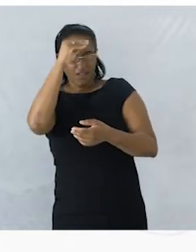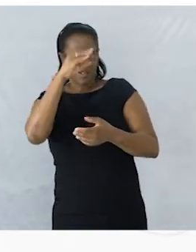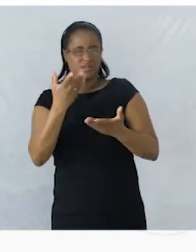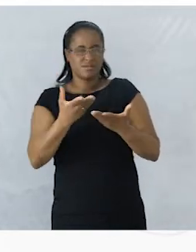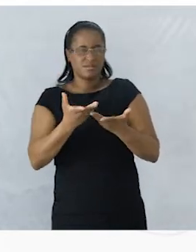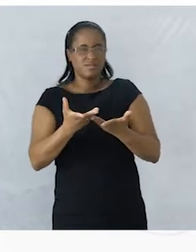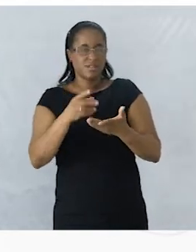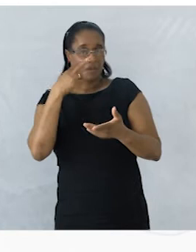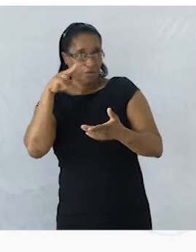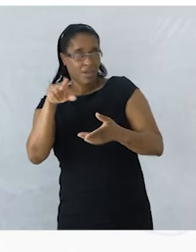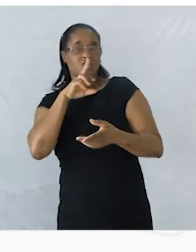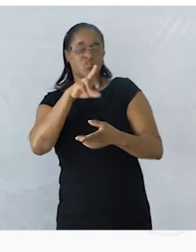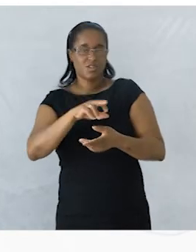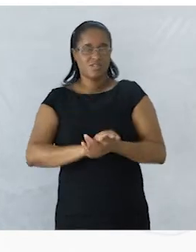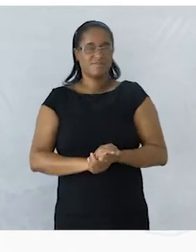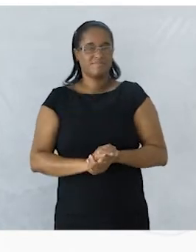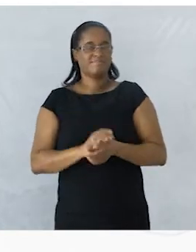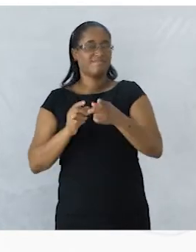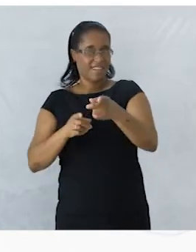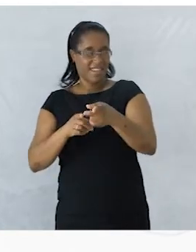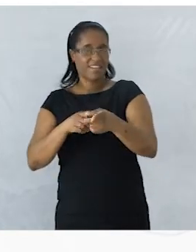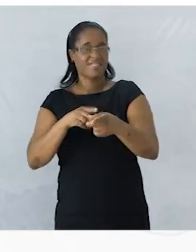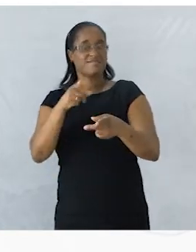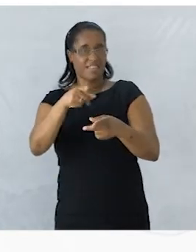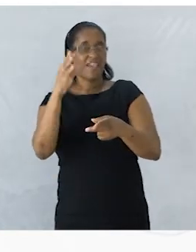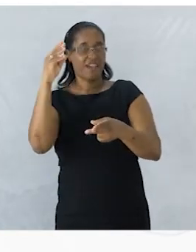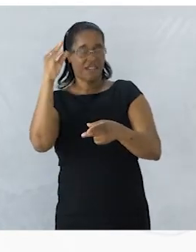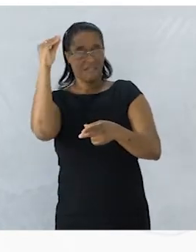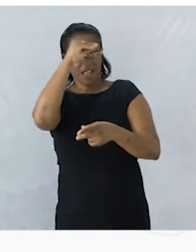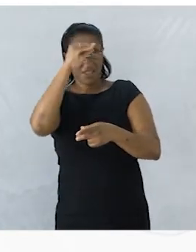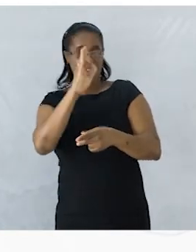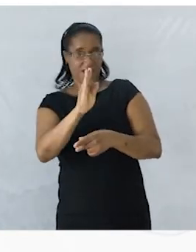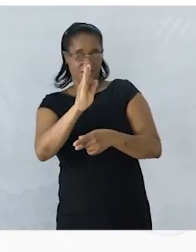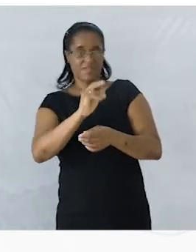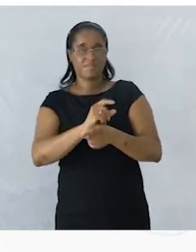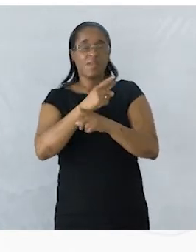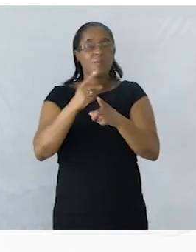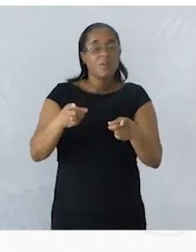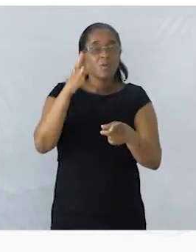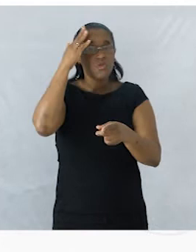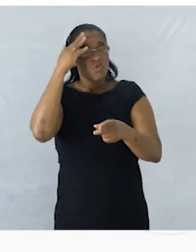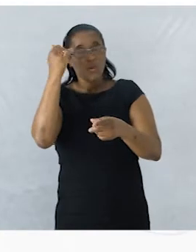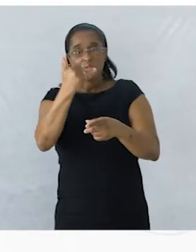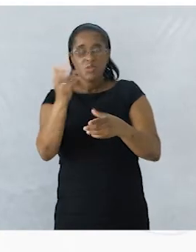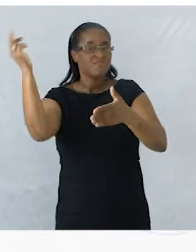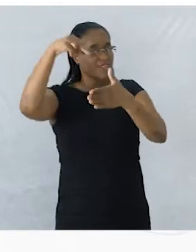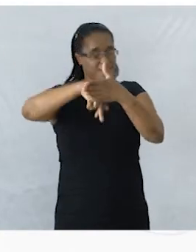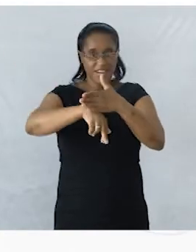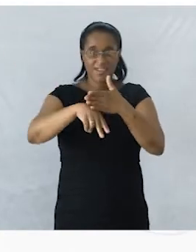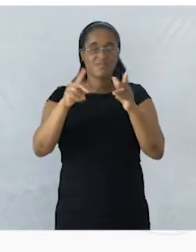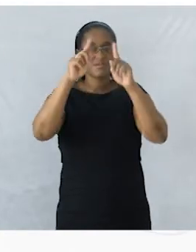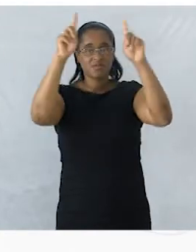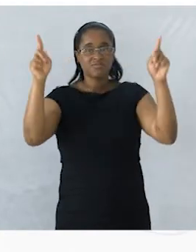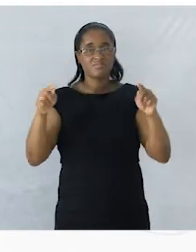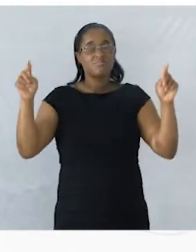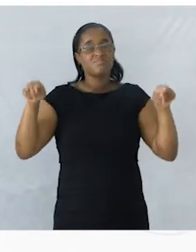resposta. Essa afirmação é falsa. De facto, o número 2 não está dentro de chaveta.